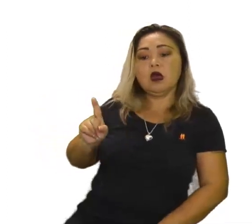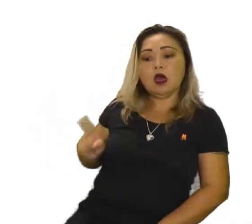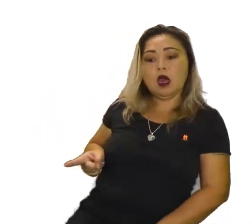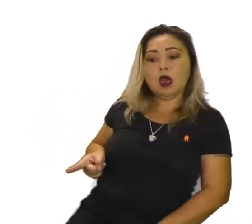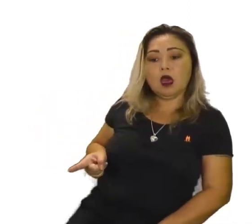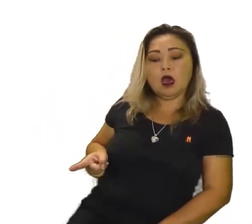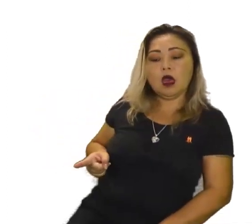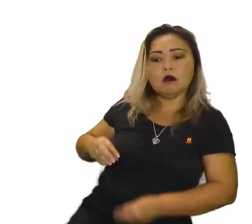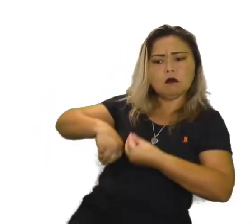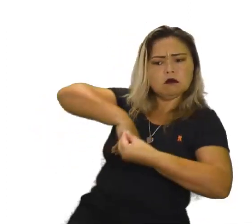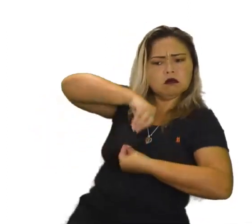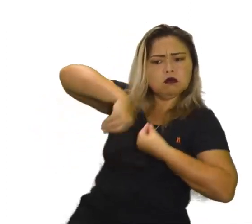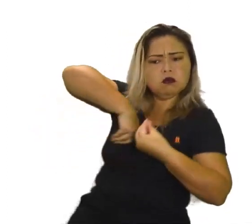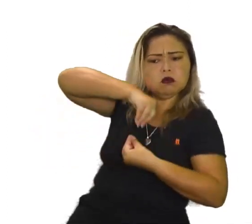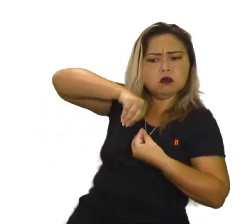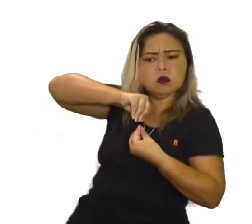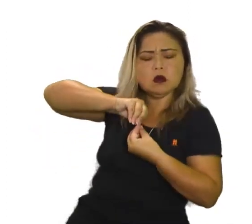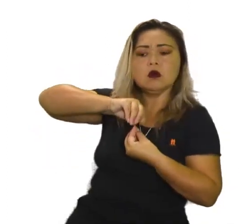essa estrutura que ela tem. Esses